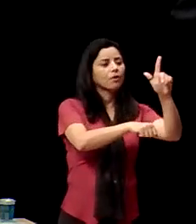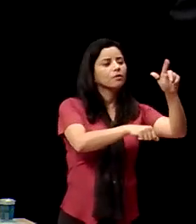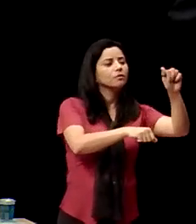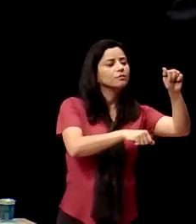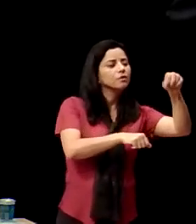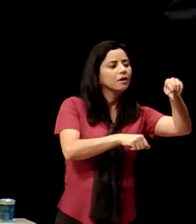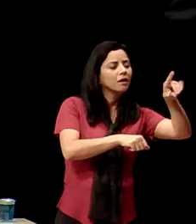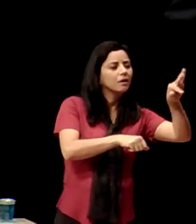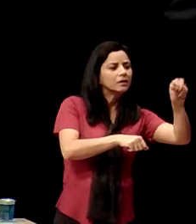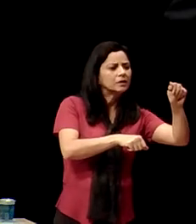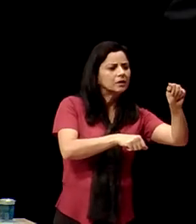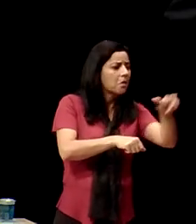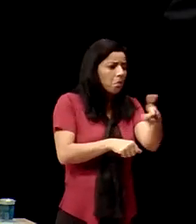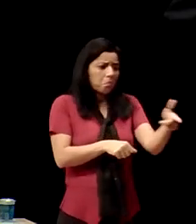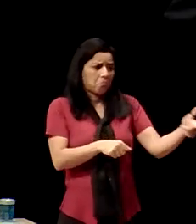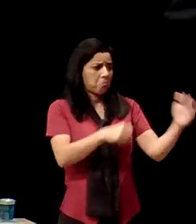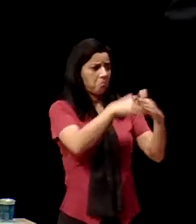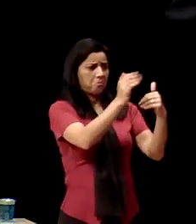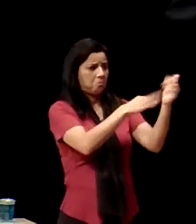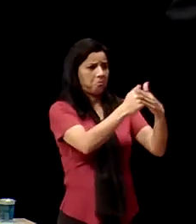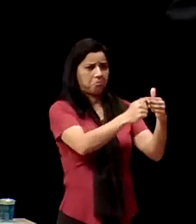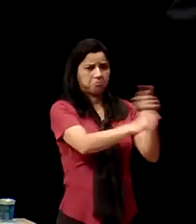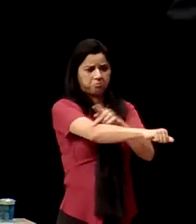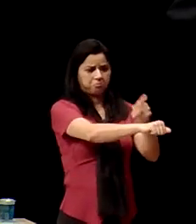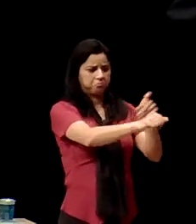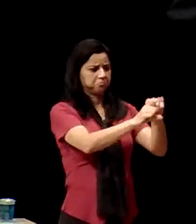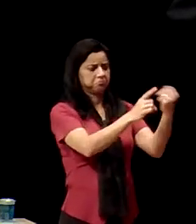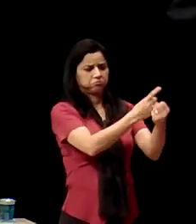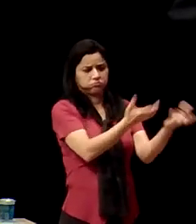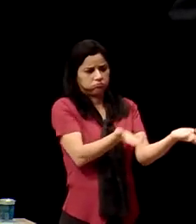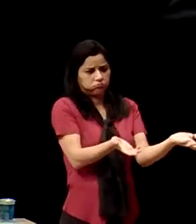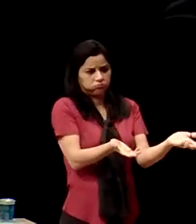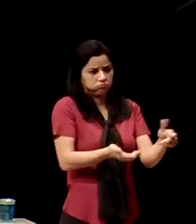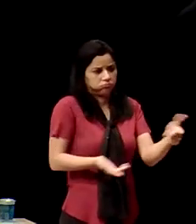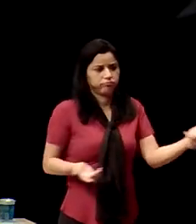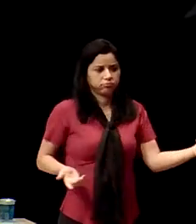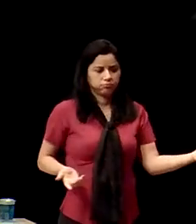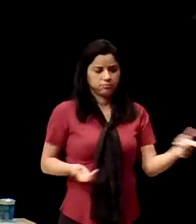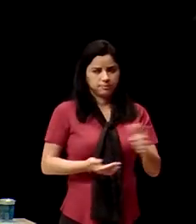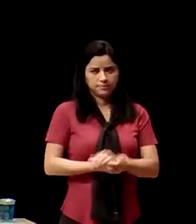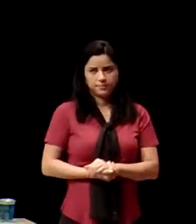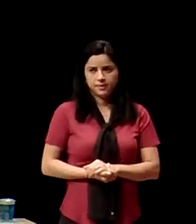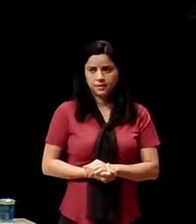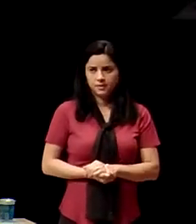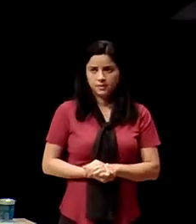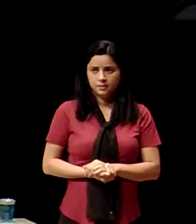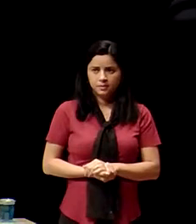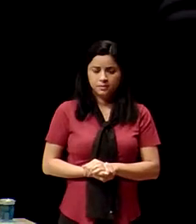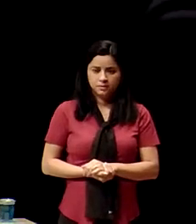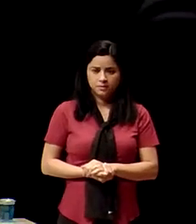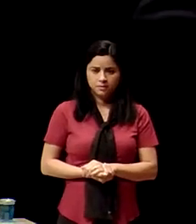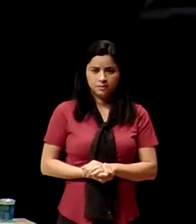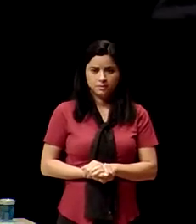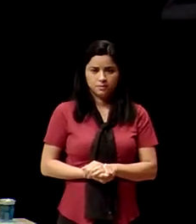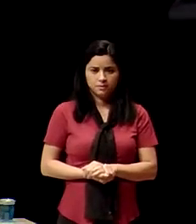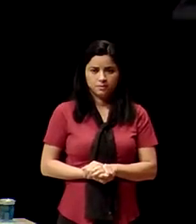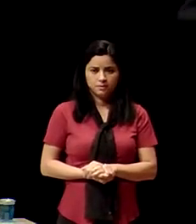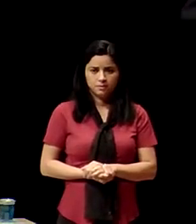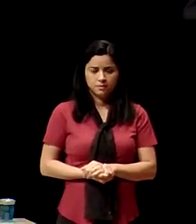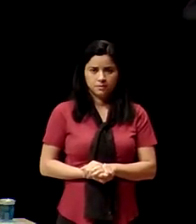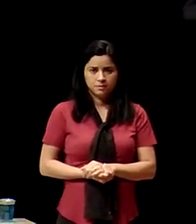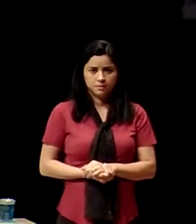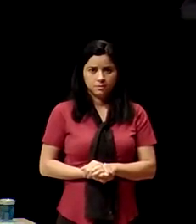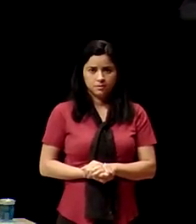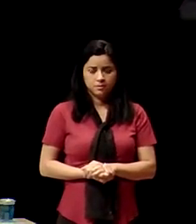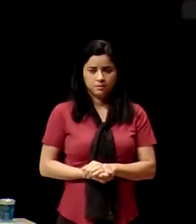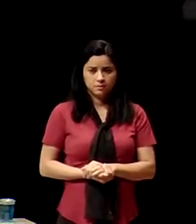essa profissão, pedagogo social, educador social. So we tend to think that